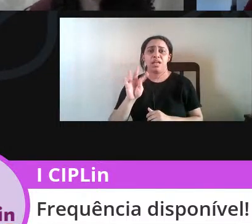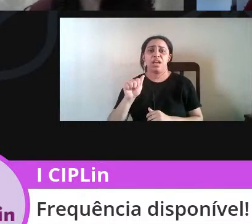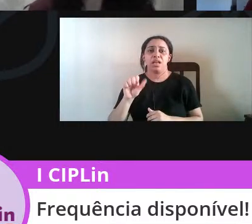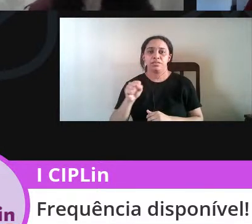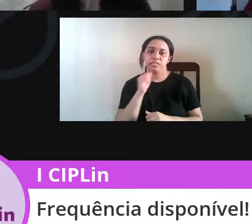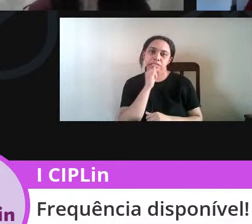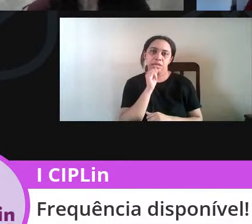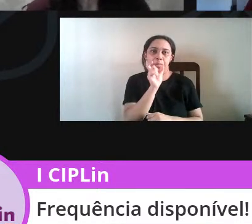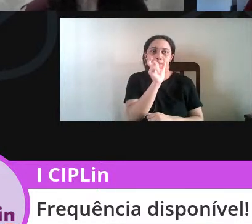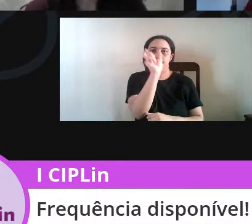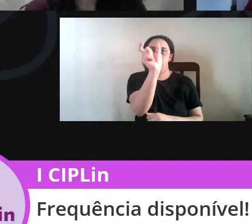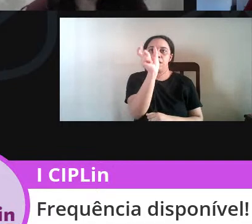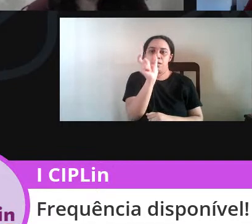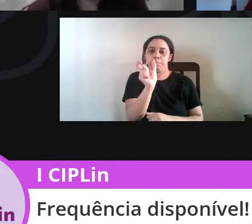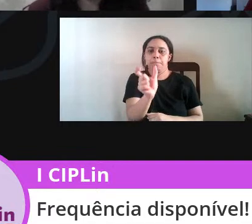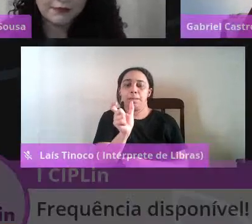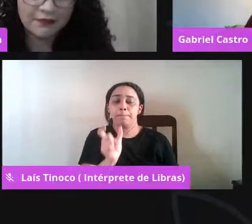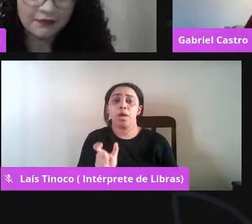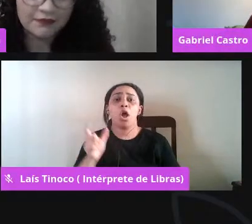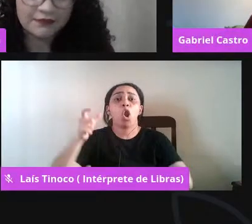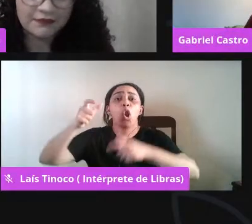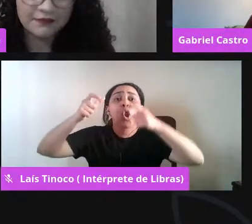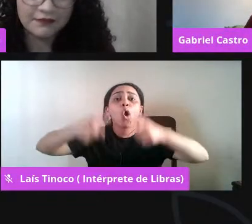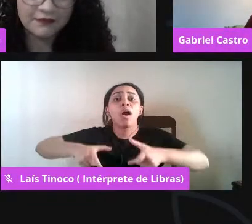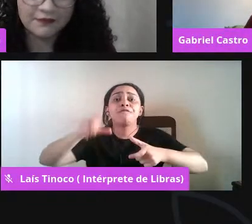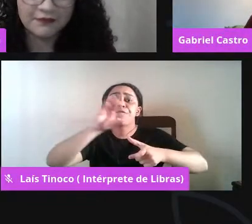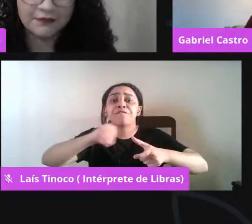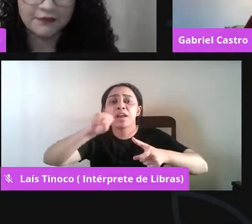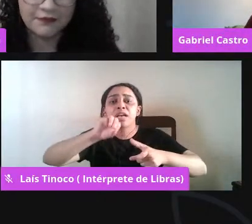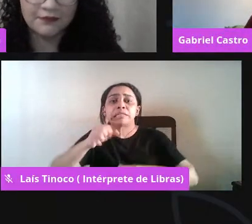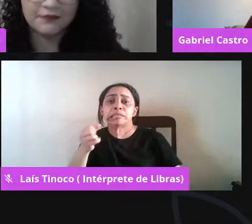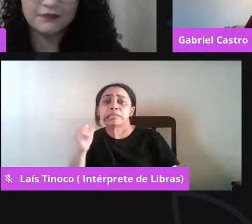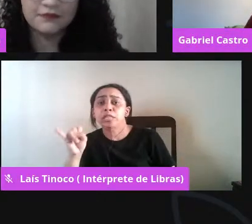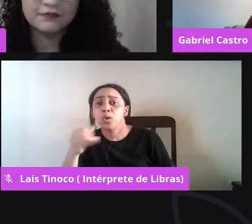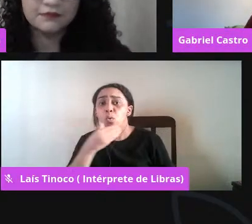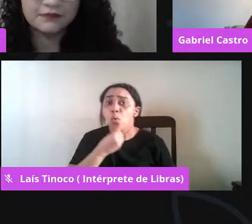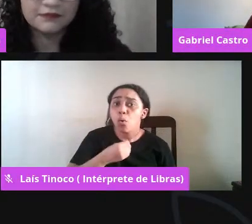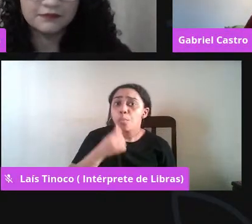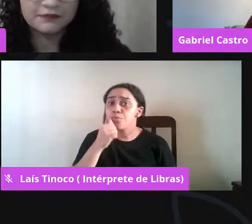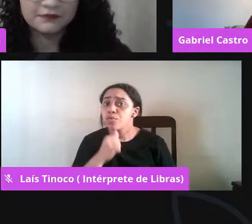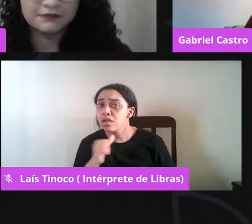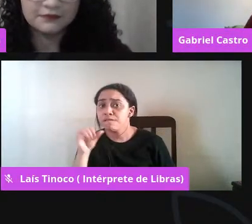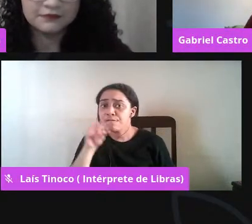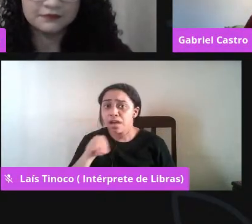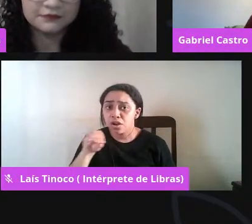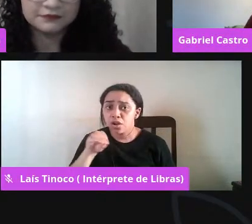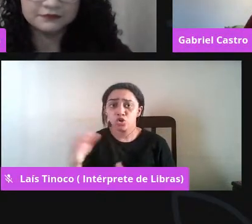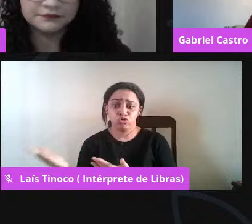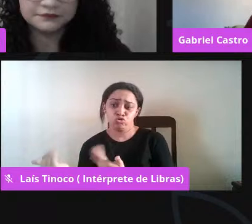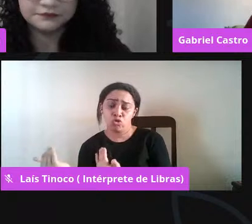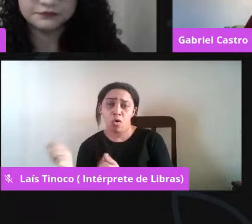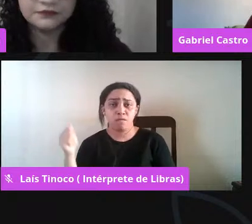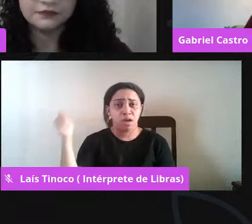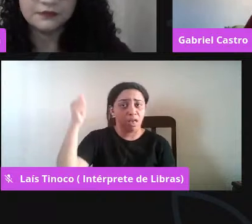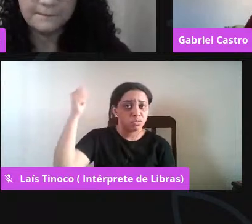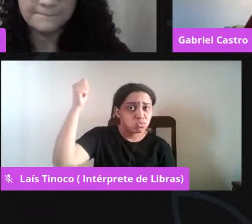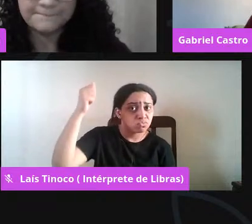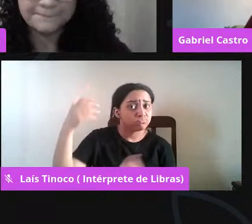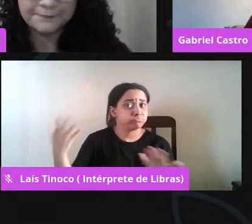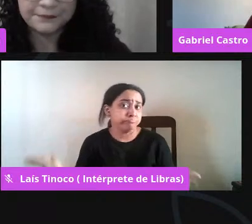palavrinha no lugar onde ela foi falada, né? Se foi homem, se foi mulher, se foi jovem, se